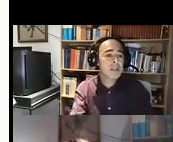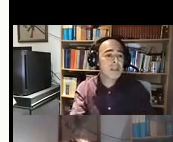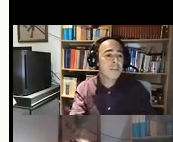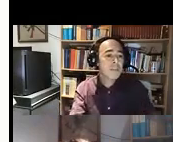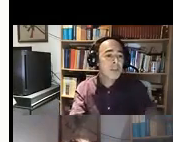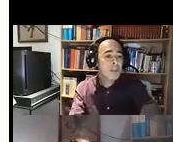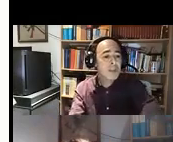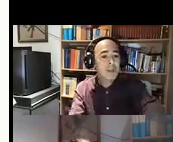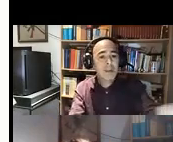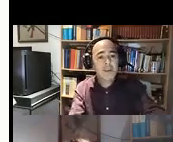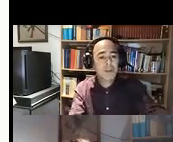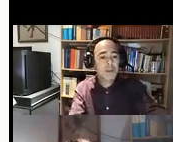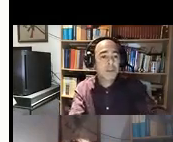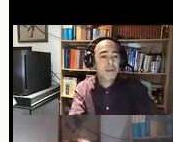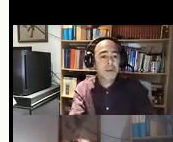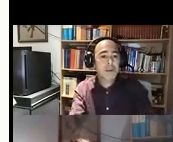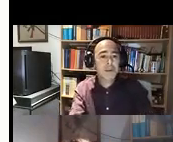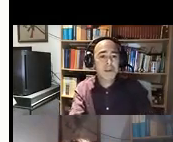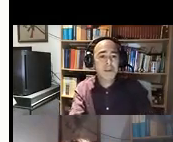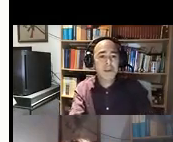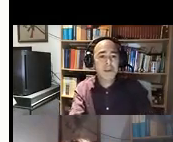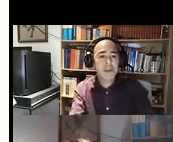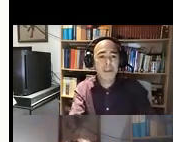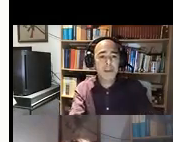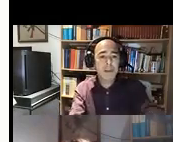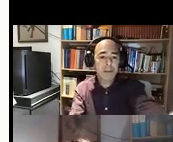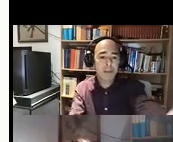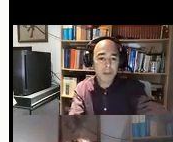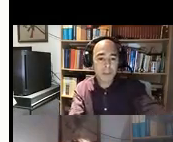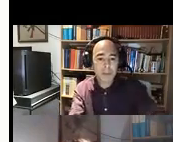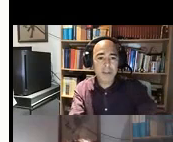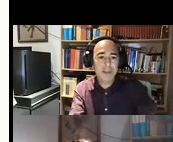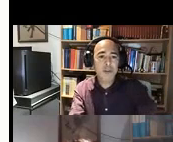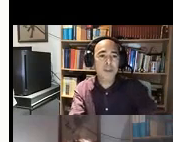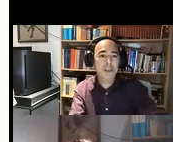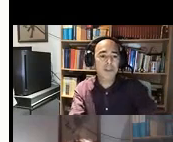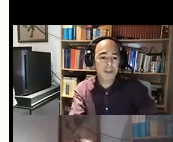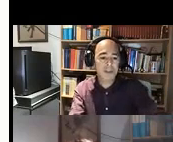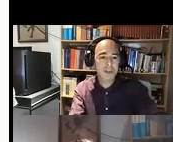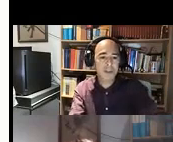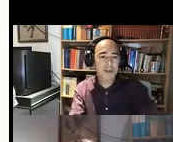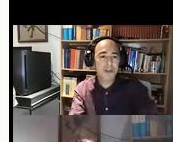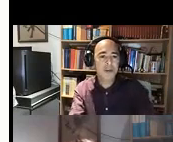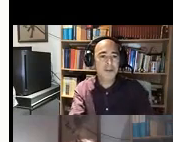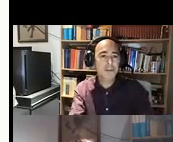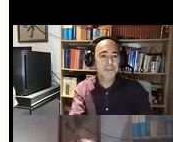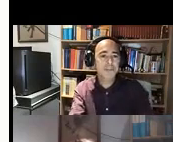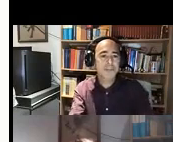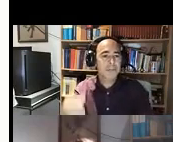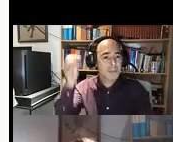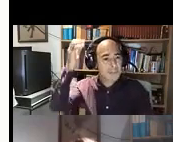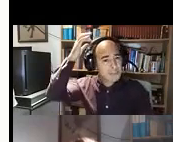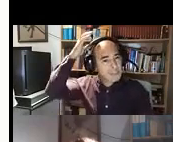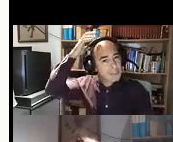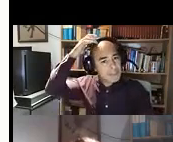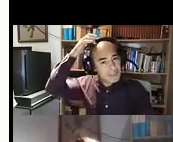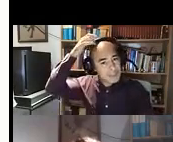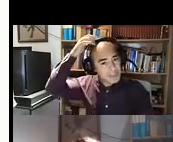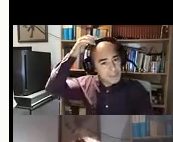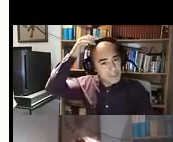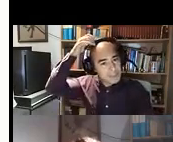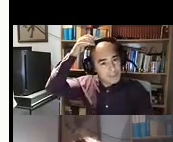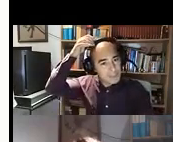sensíveis nisso e temos aqui a todos opções entre as quais a falar eu quero falar uma coisa da cosmética é mensurar a parte da